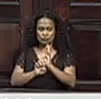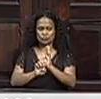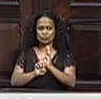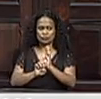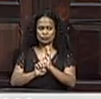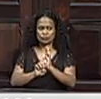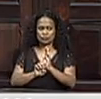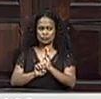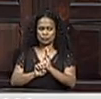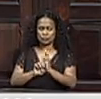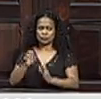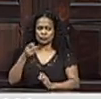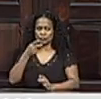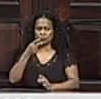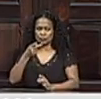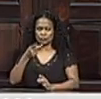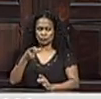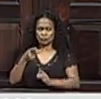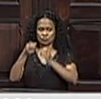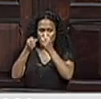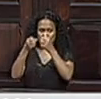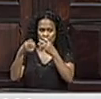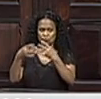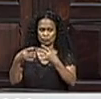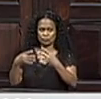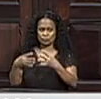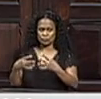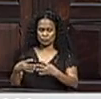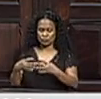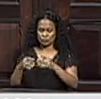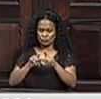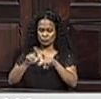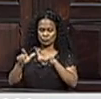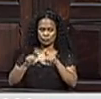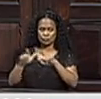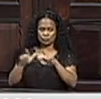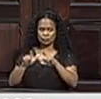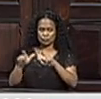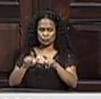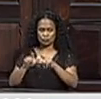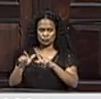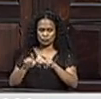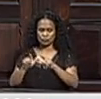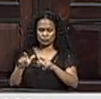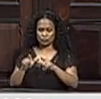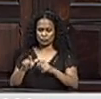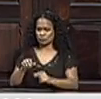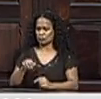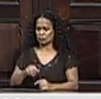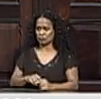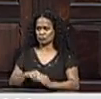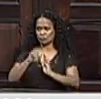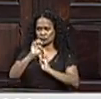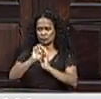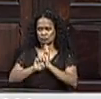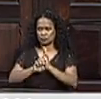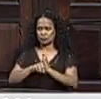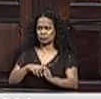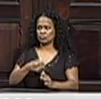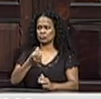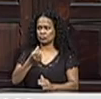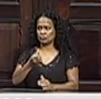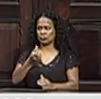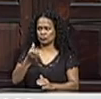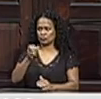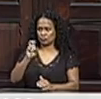72, que fala de fazer um trabalho para aglutinar faixas. E ele não leu nem a 65, nem a